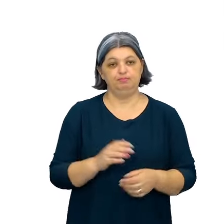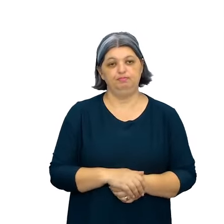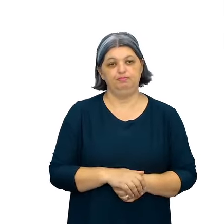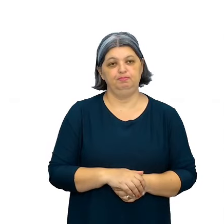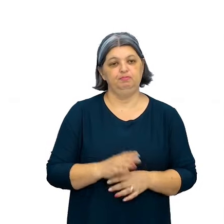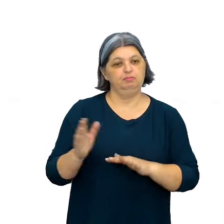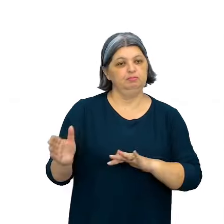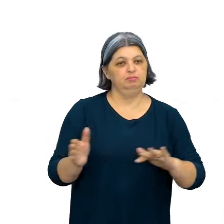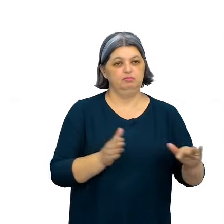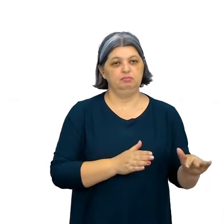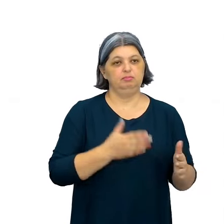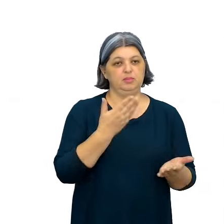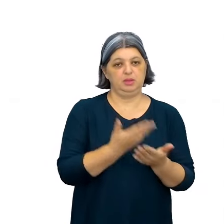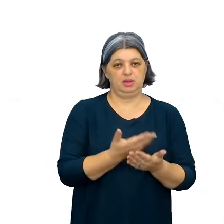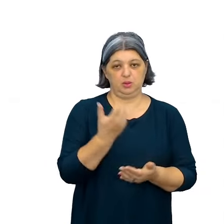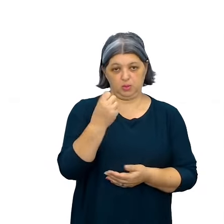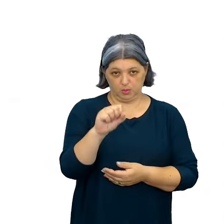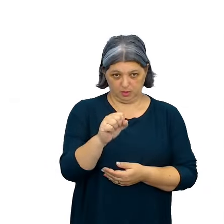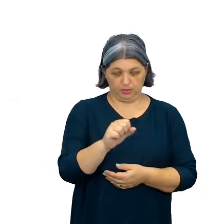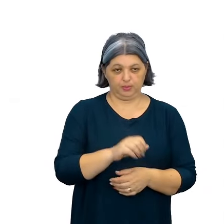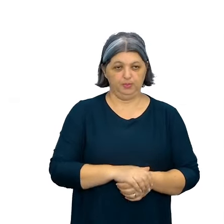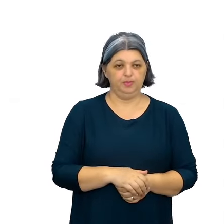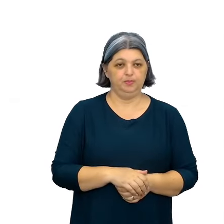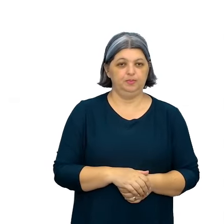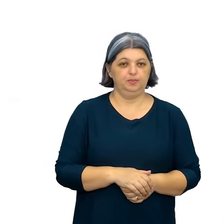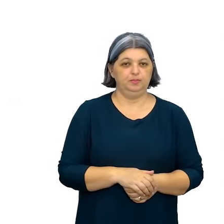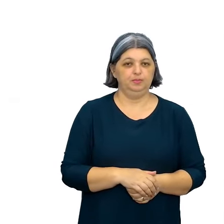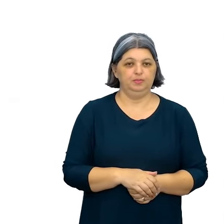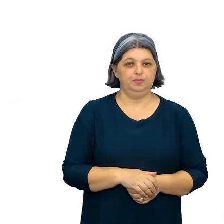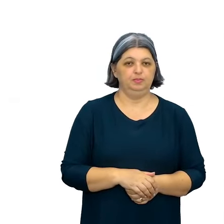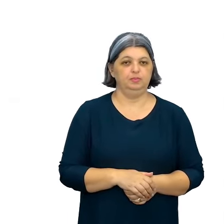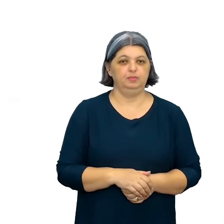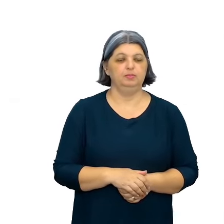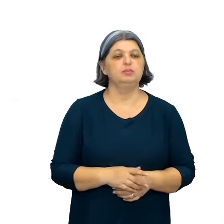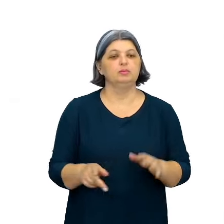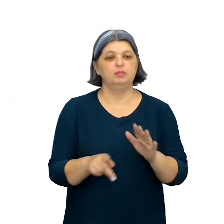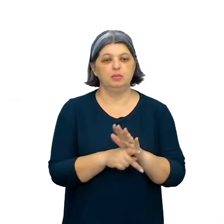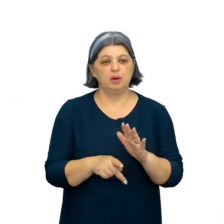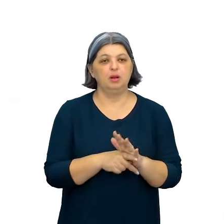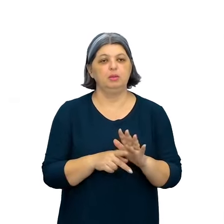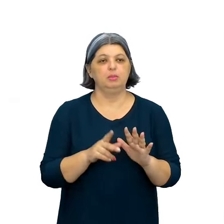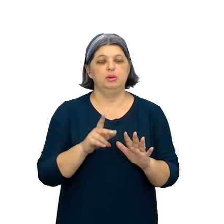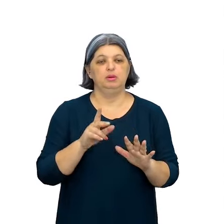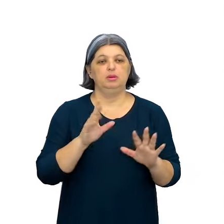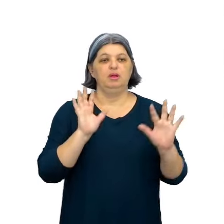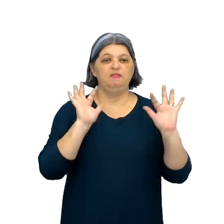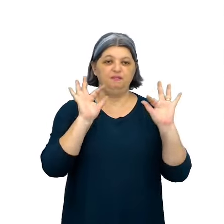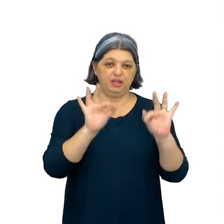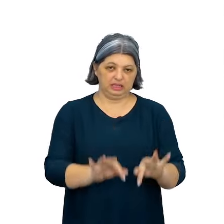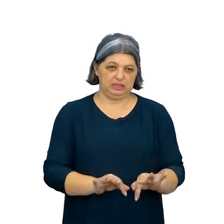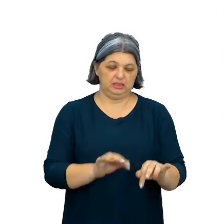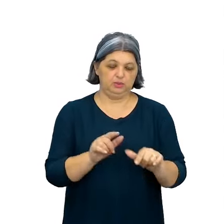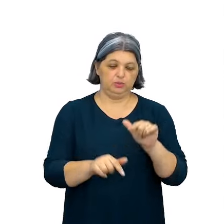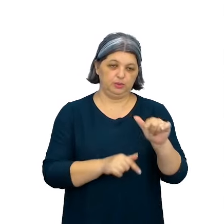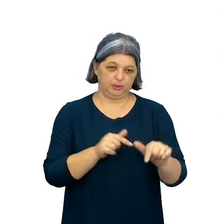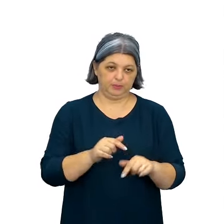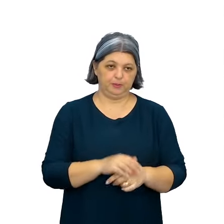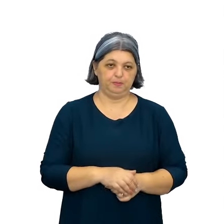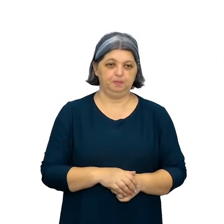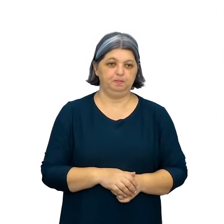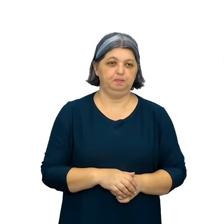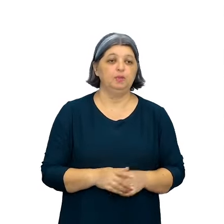da aula 8, então nós vamos dar uma sistematizada aqui no nosso trabalho,